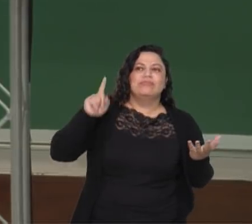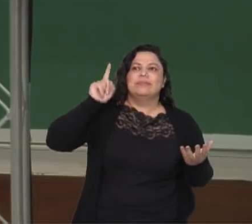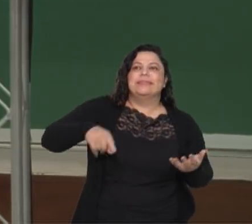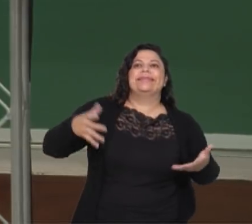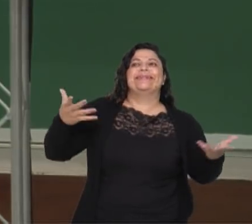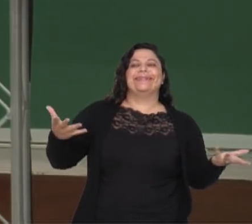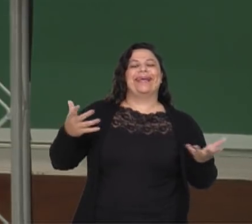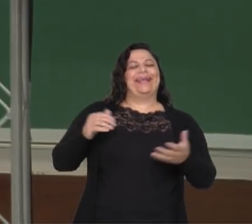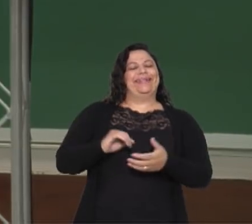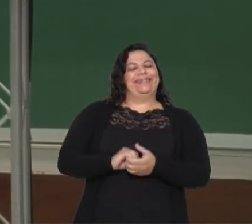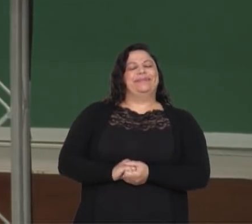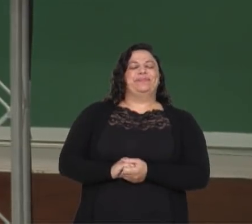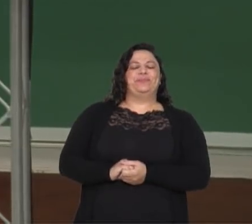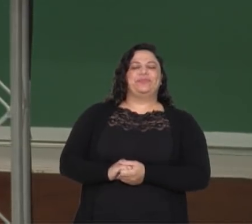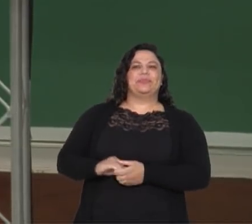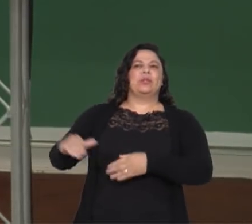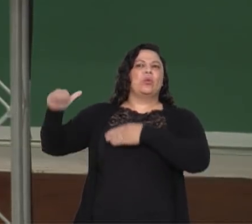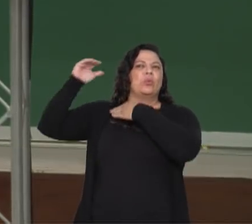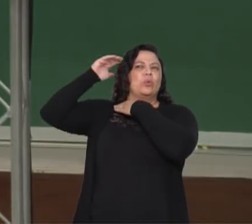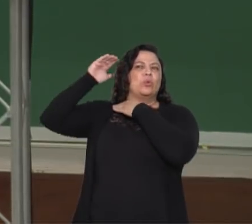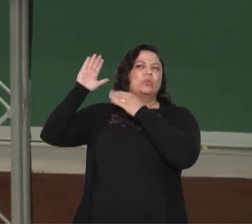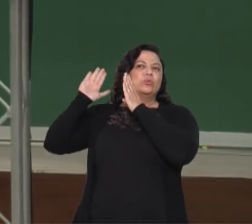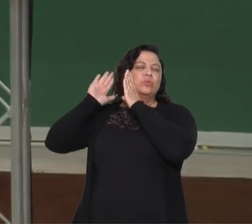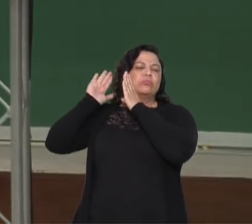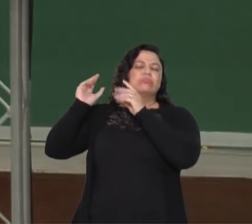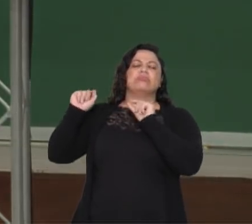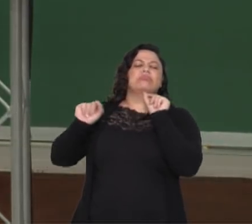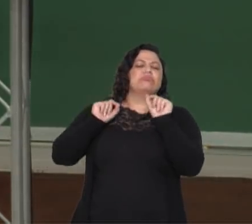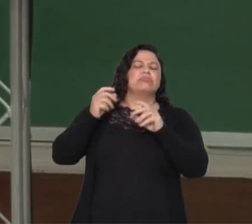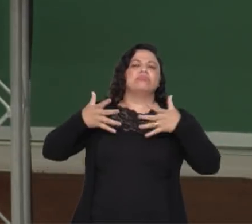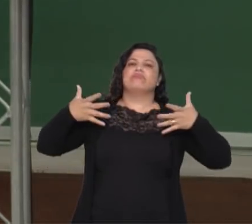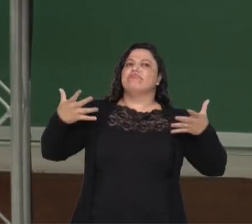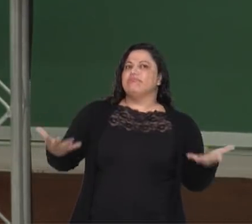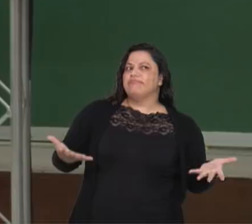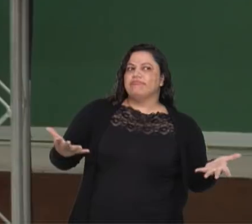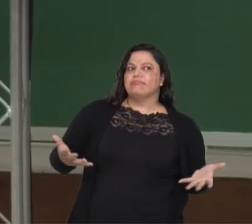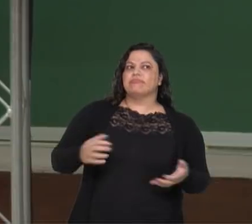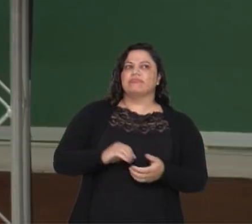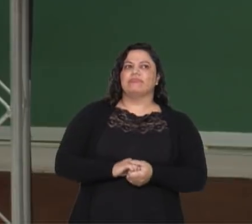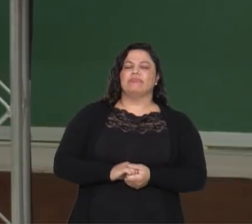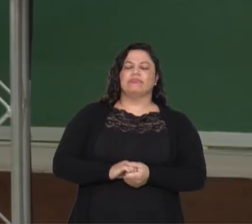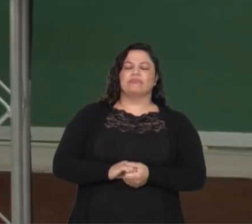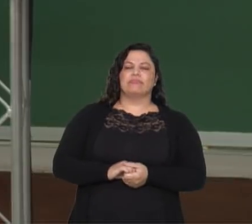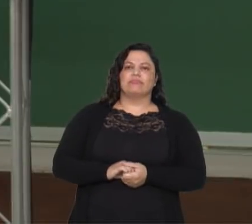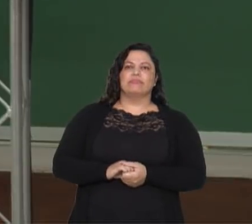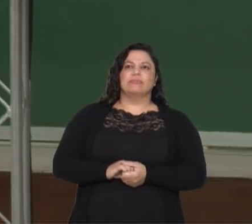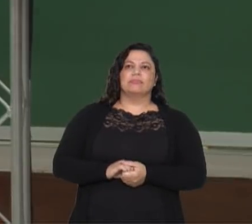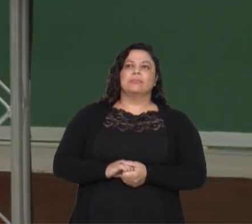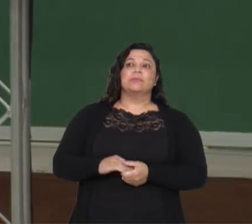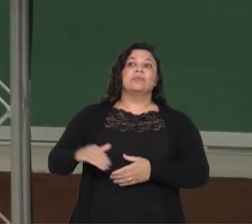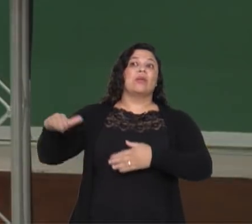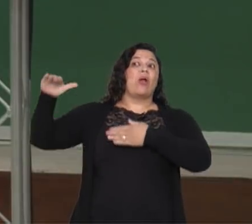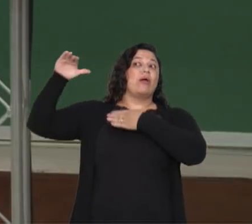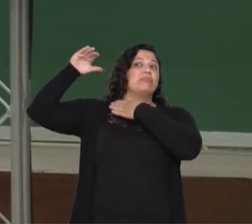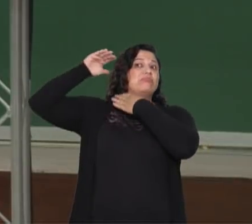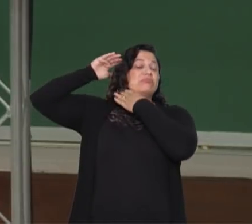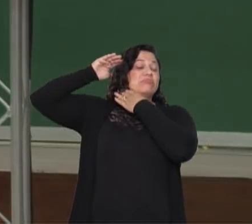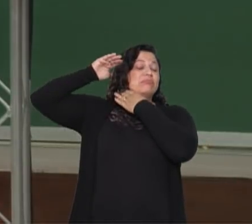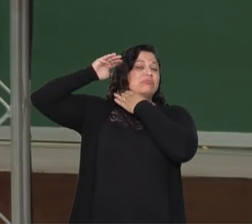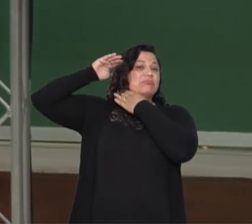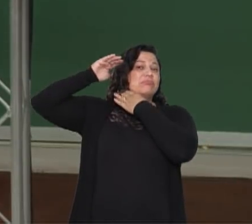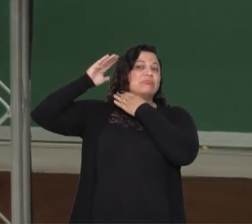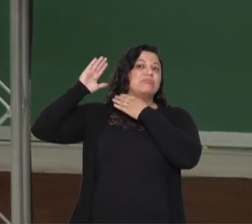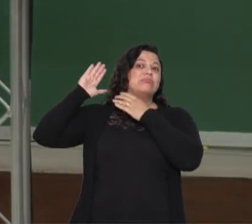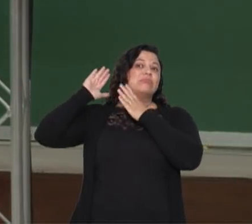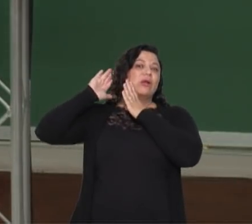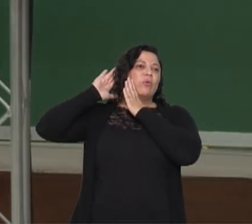ele estabelece essa conexão com a gente. Então assim, aqui está a nossa orelha, né? Tá uma imagem de uma orelha que representa.